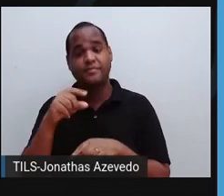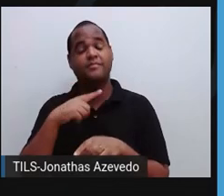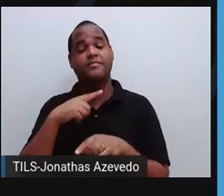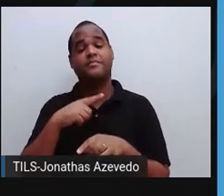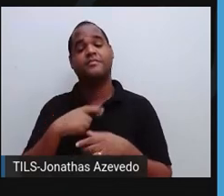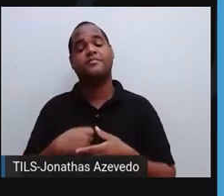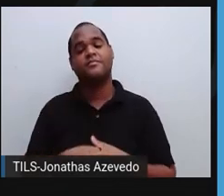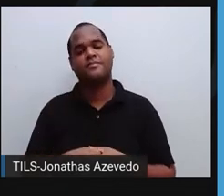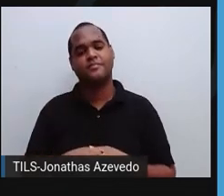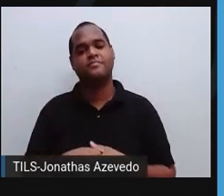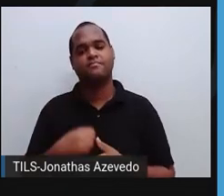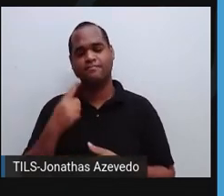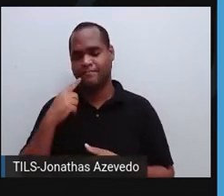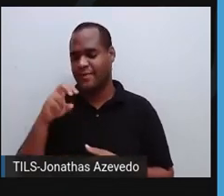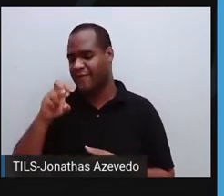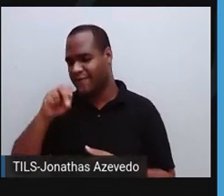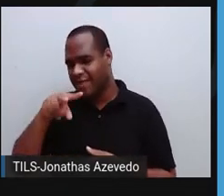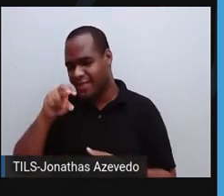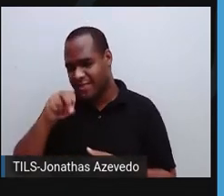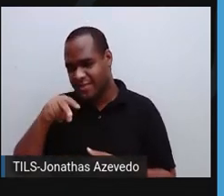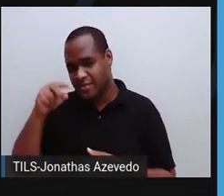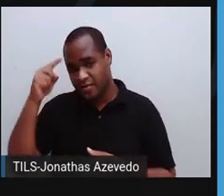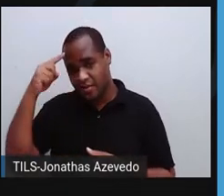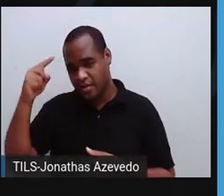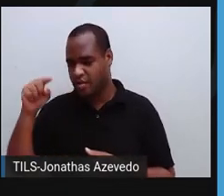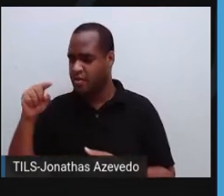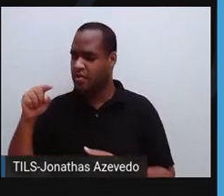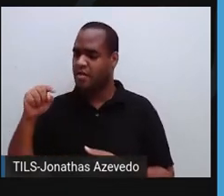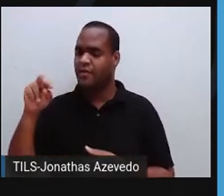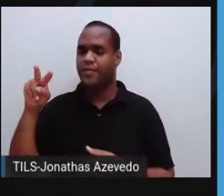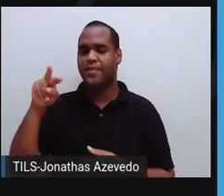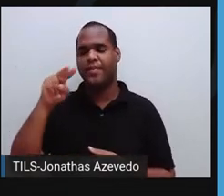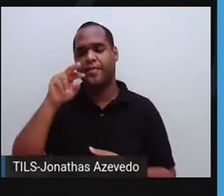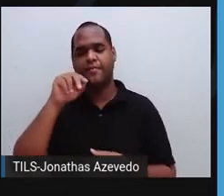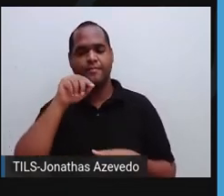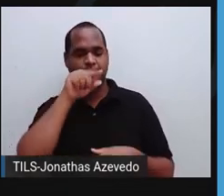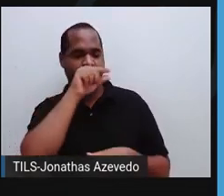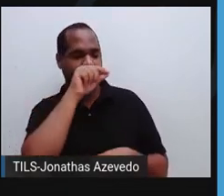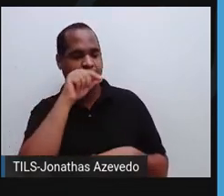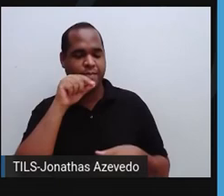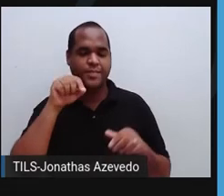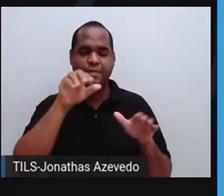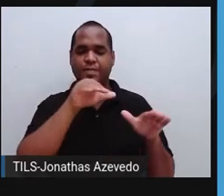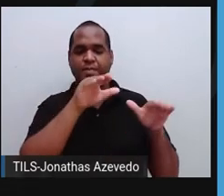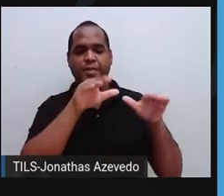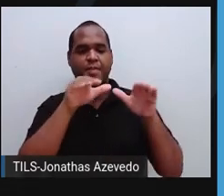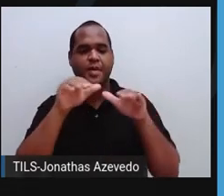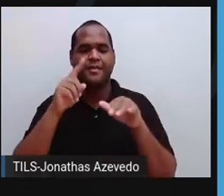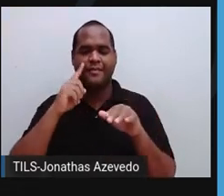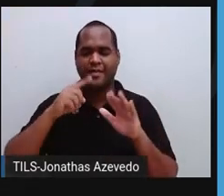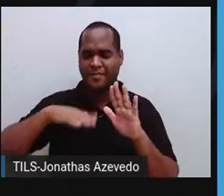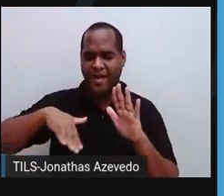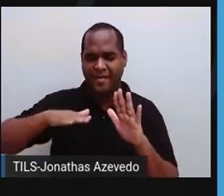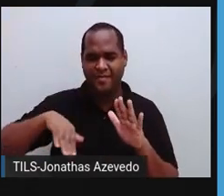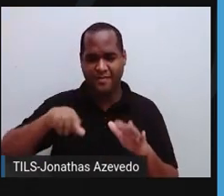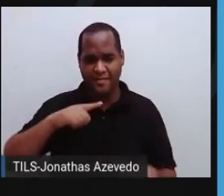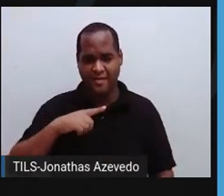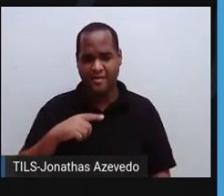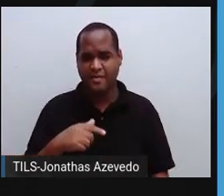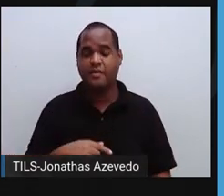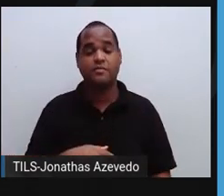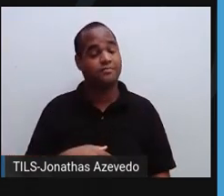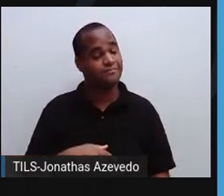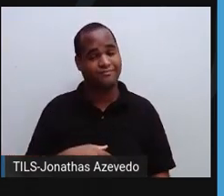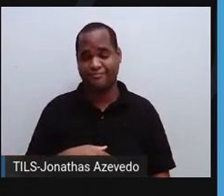colocava sua peçonha. A presa voava e ia cair lá no mar, ia morrer lá no mar. Adiantou alguma coisa? Não adiantou.